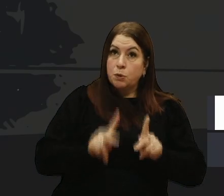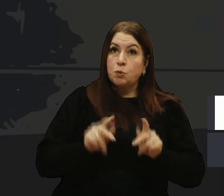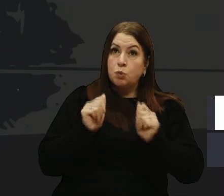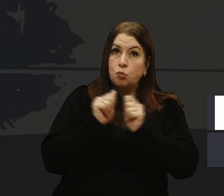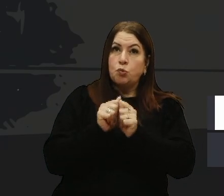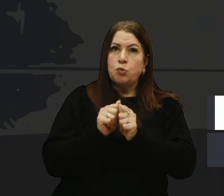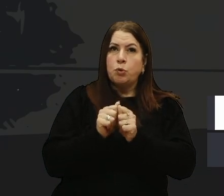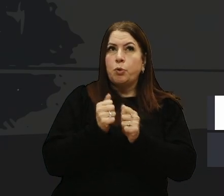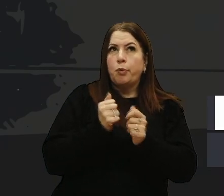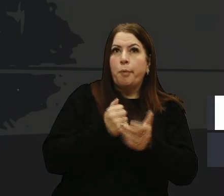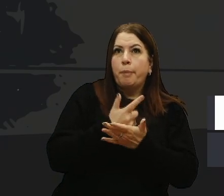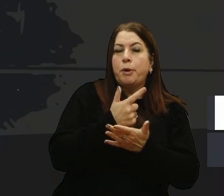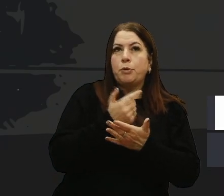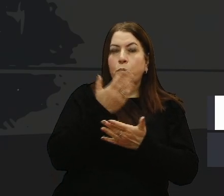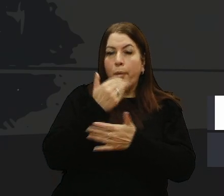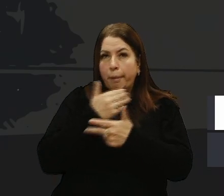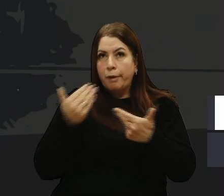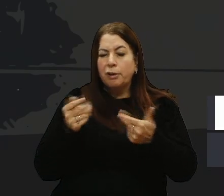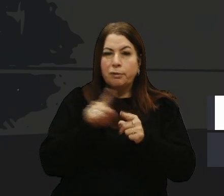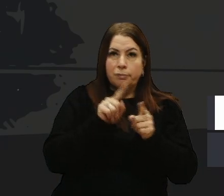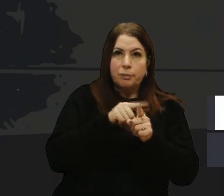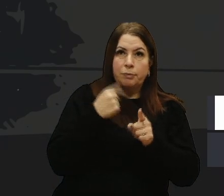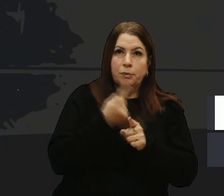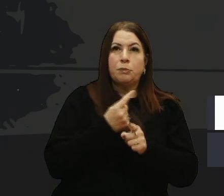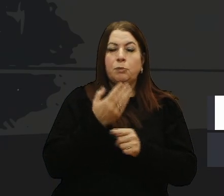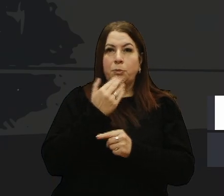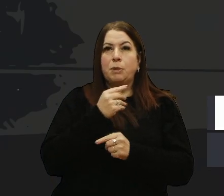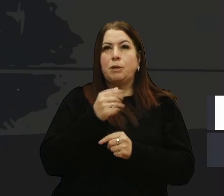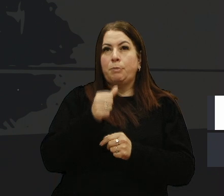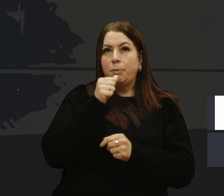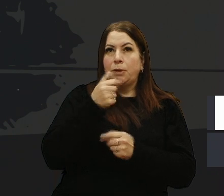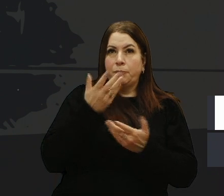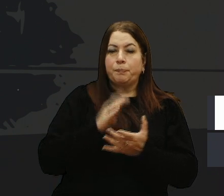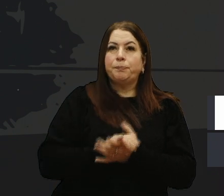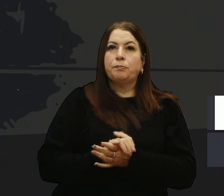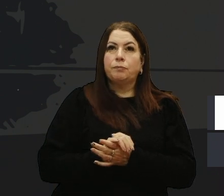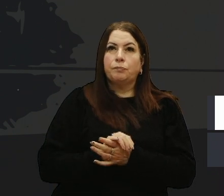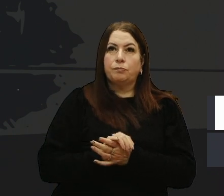lá consumindo, que compram coisas, que consomem comida e bebida final.